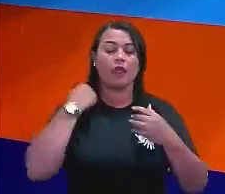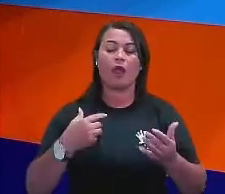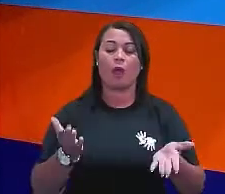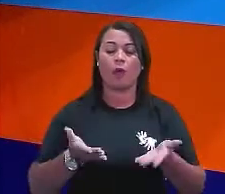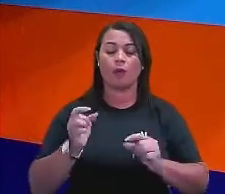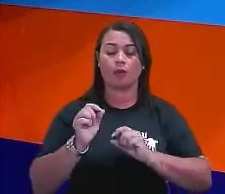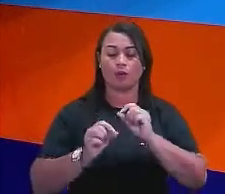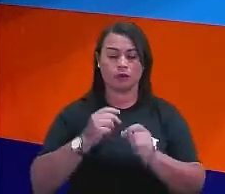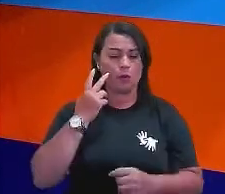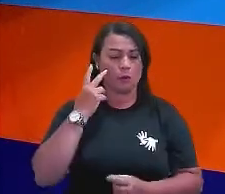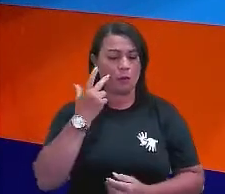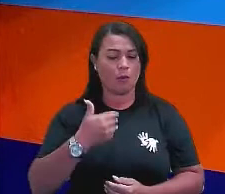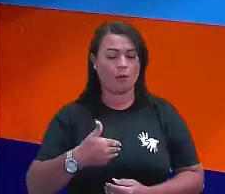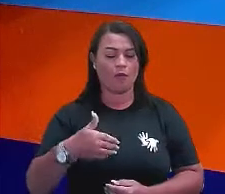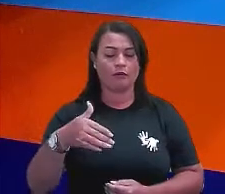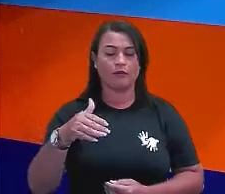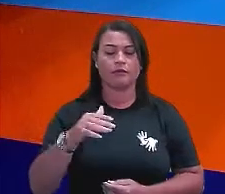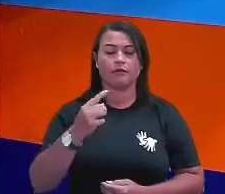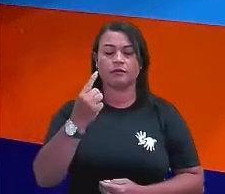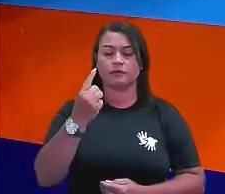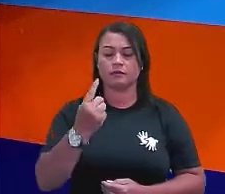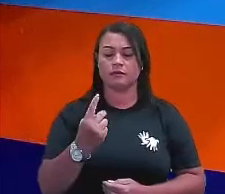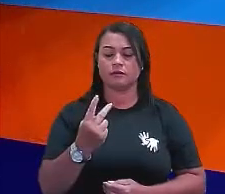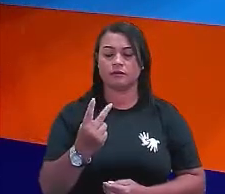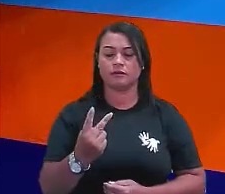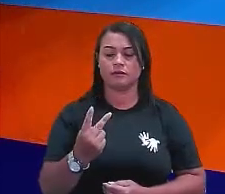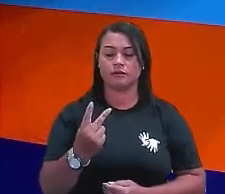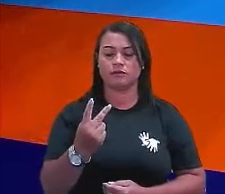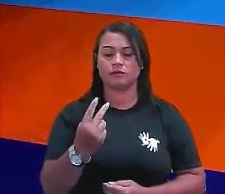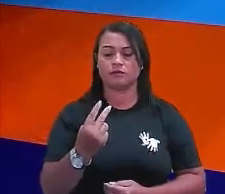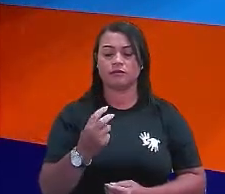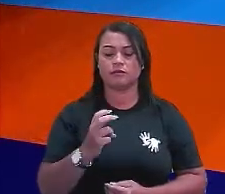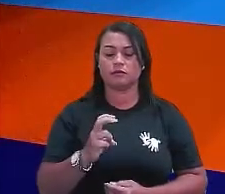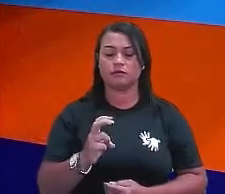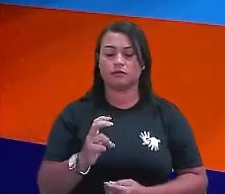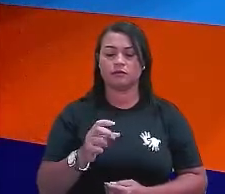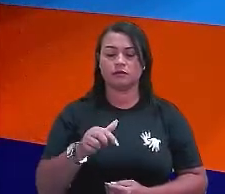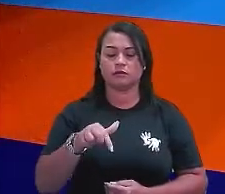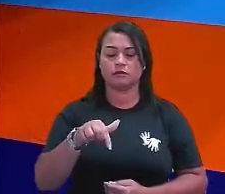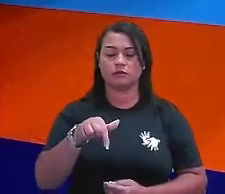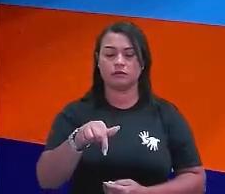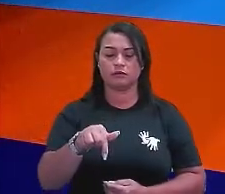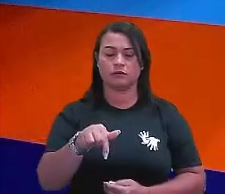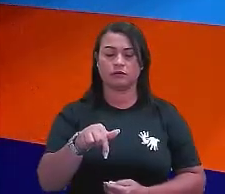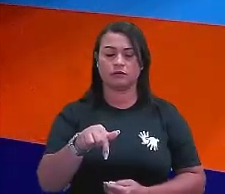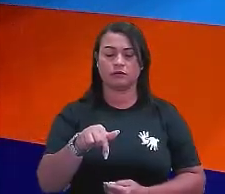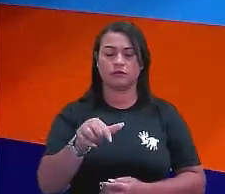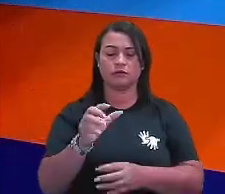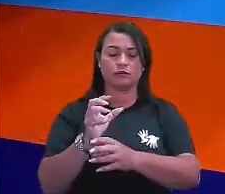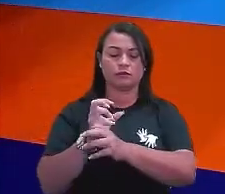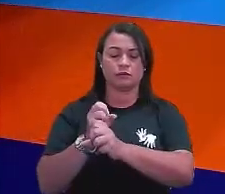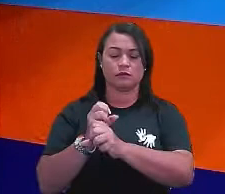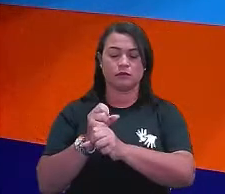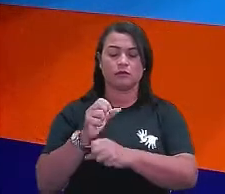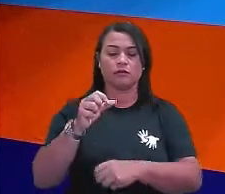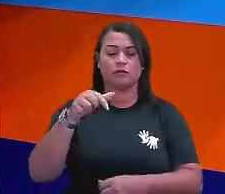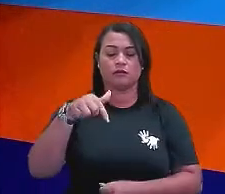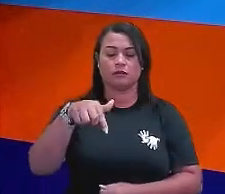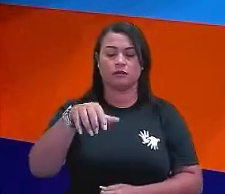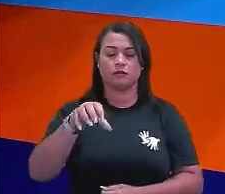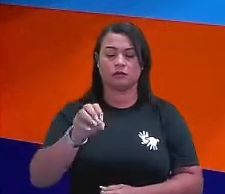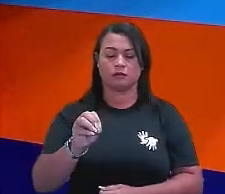agora eu sigo normalmente. 1 mais 1, 2. 2 mais 5 vai dar 7. Então, nossa continha aqui